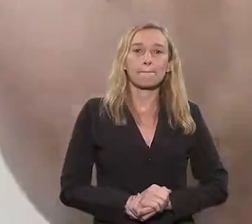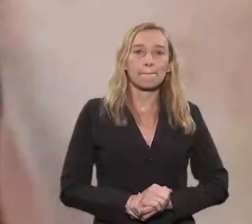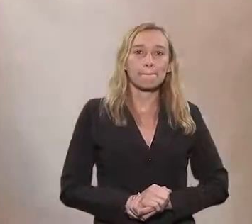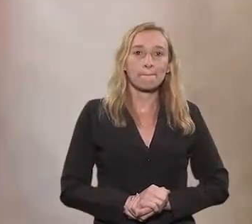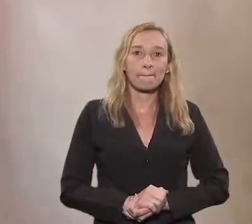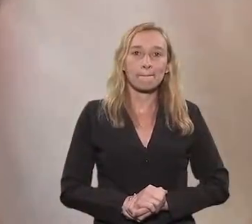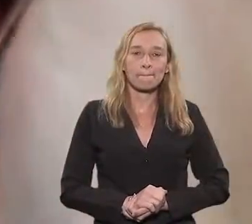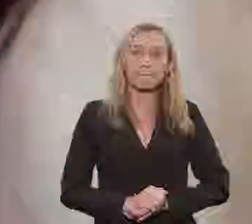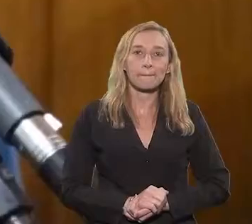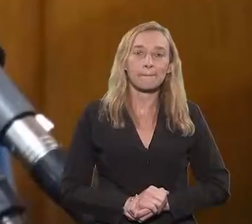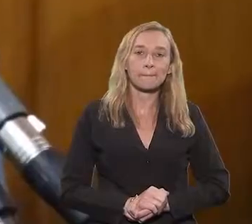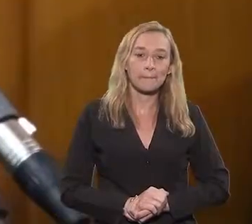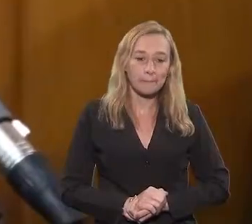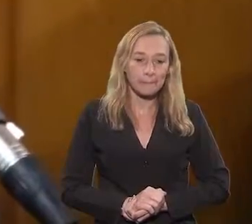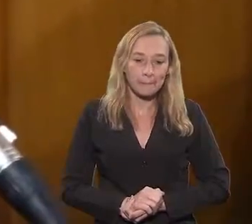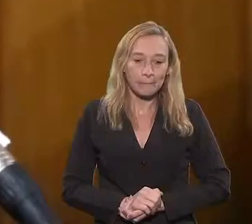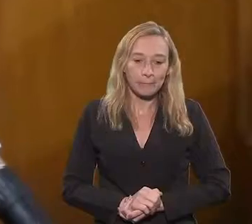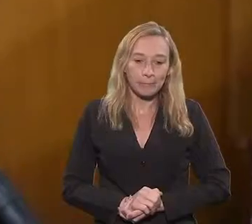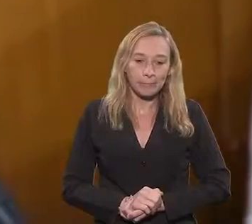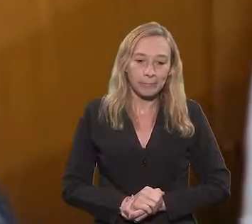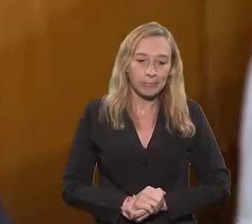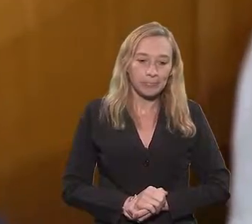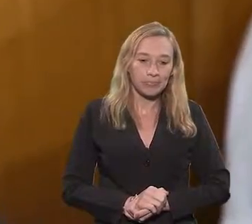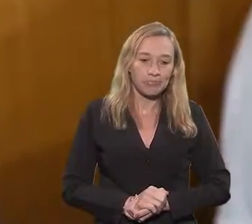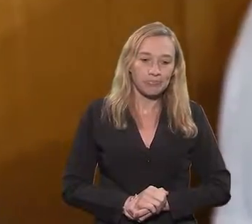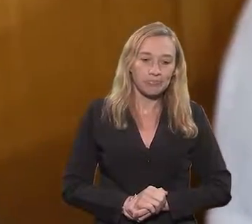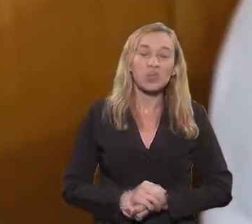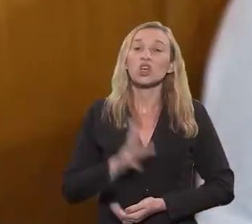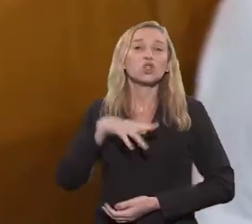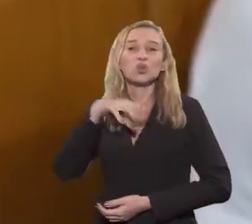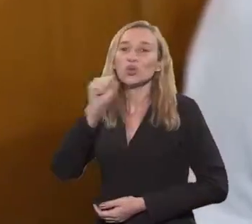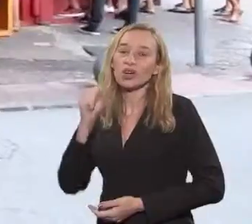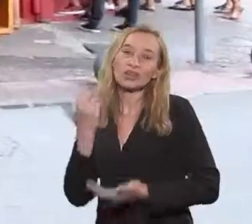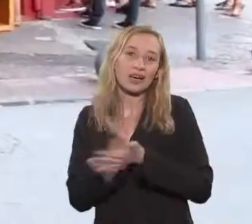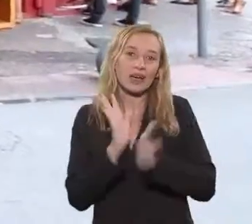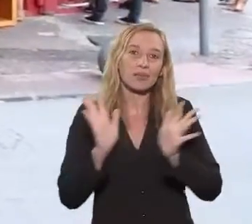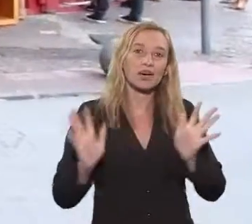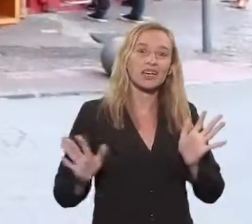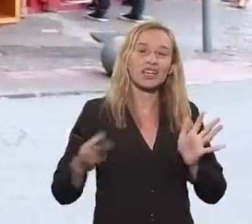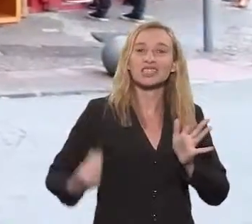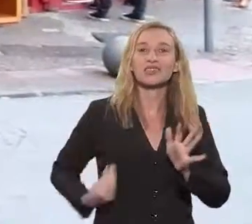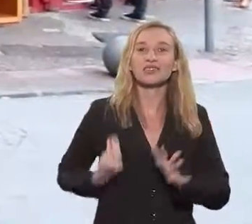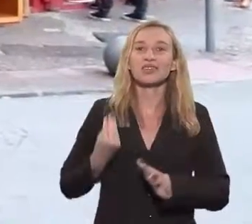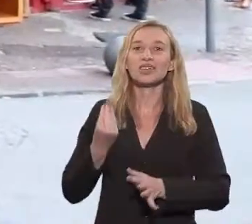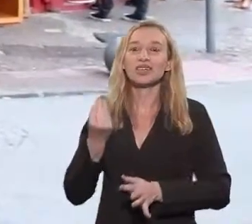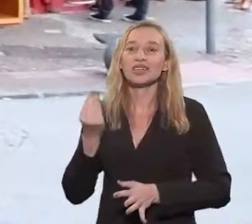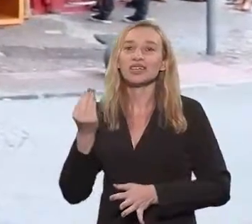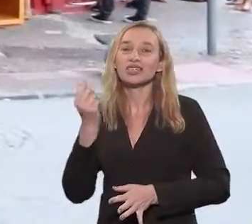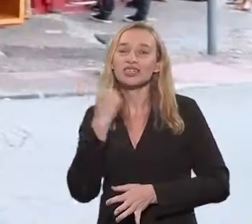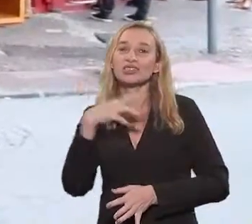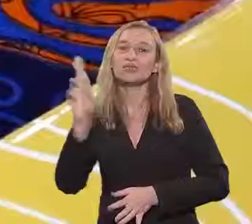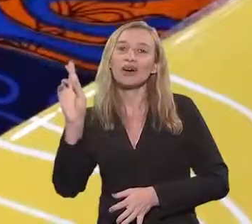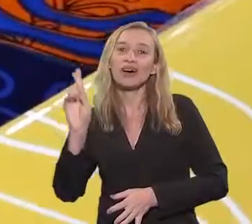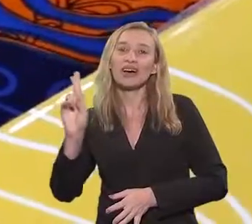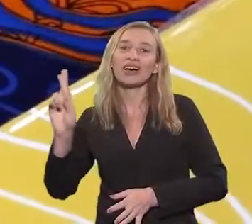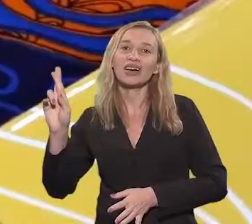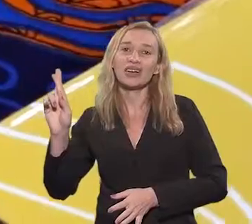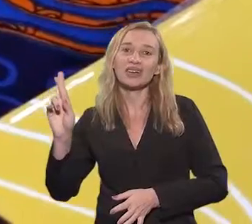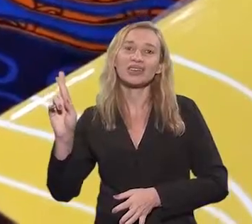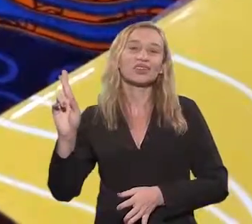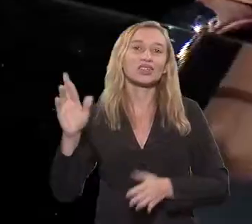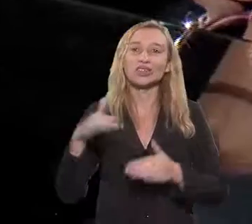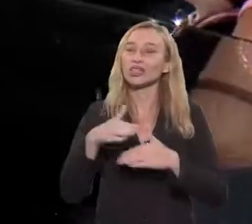E quanto mais viemos, mais reto, pra nunca mais se acabar essa viagem que faz.